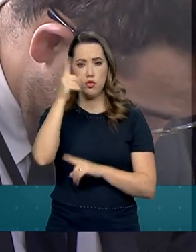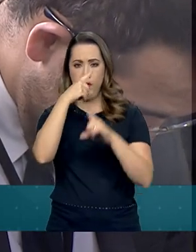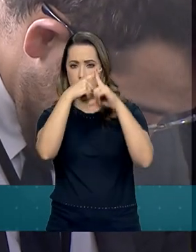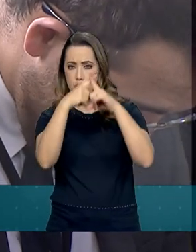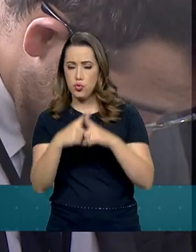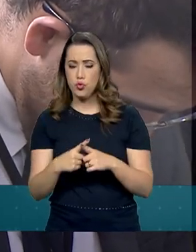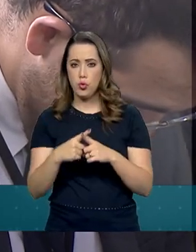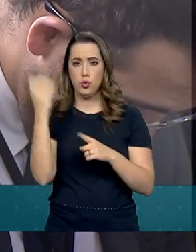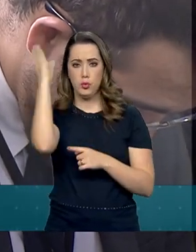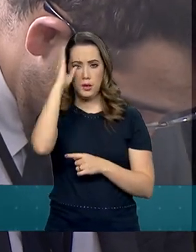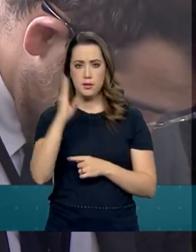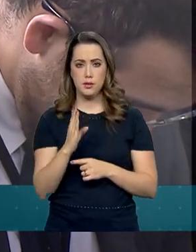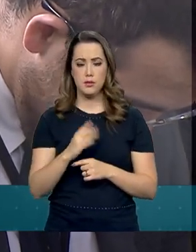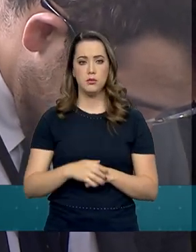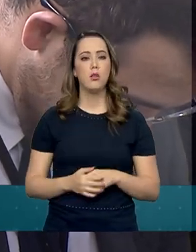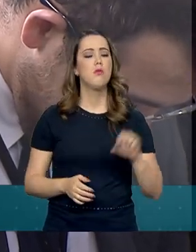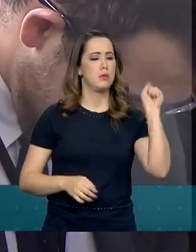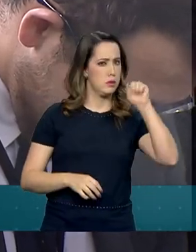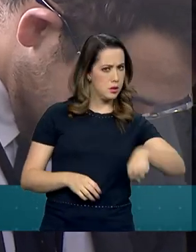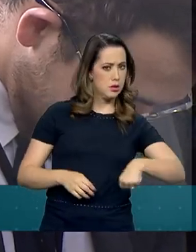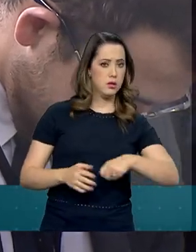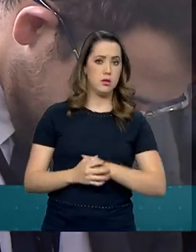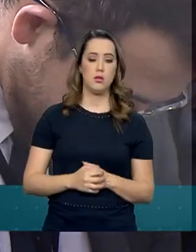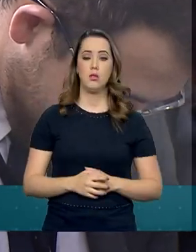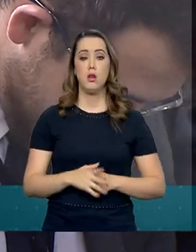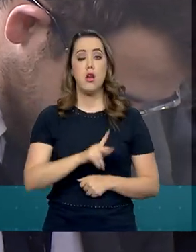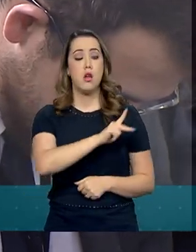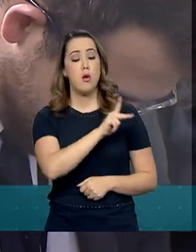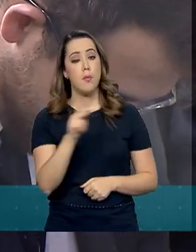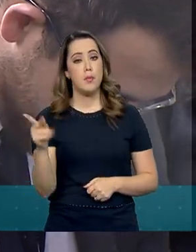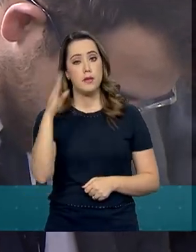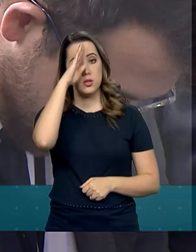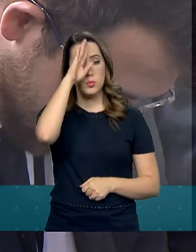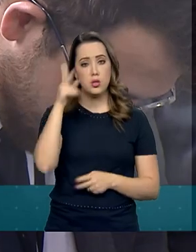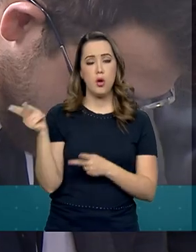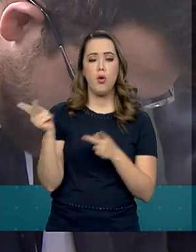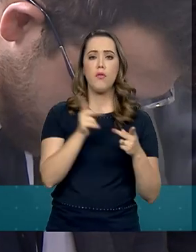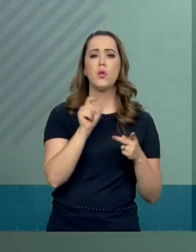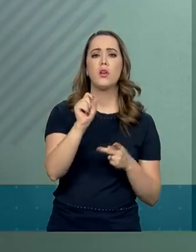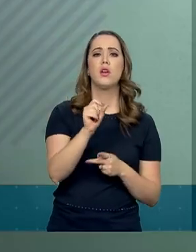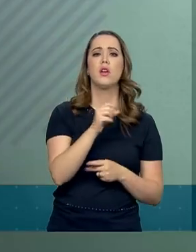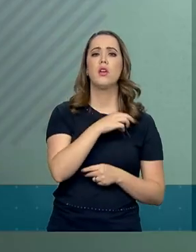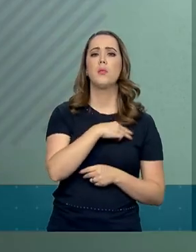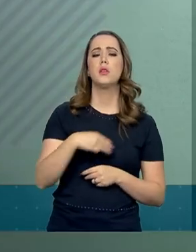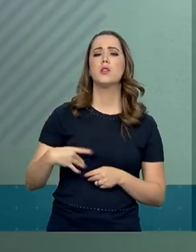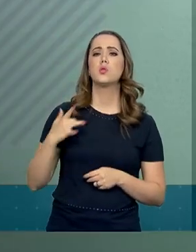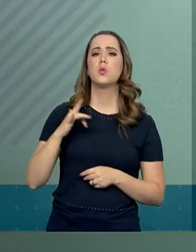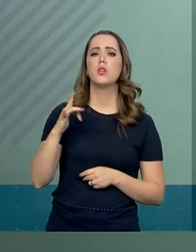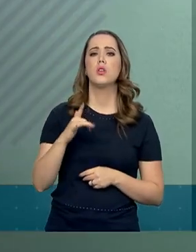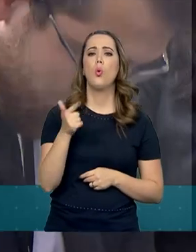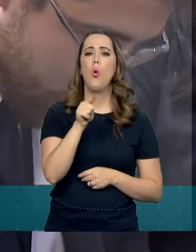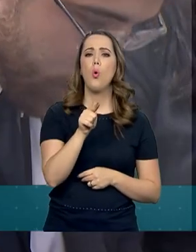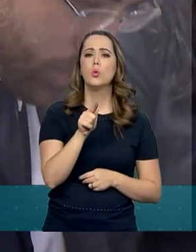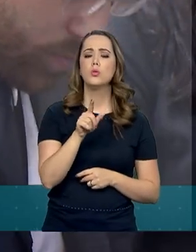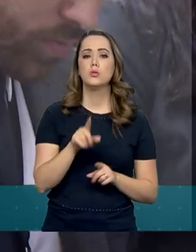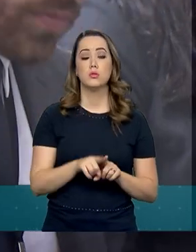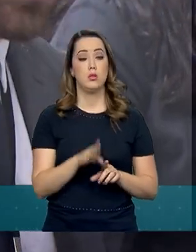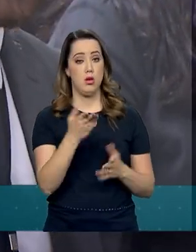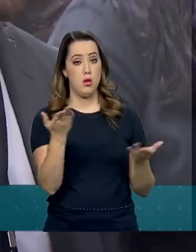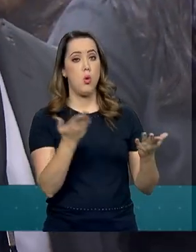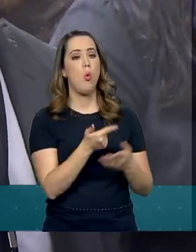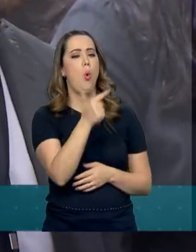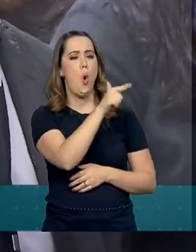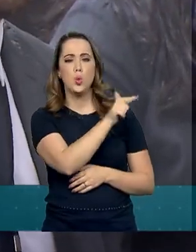é porque a informação que a gente tem que convidar o ministro nick tem mais alguns dos vários ministros e segura já sabe onde vai o